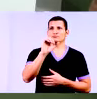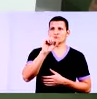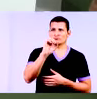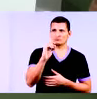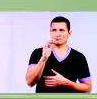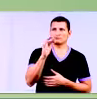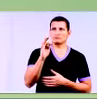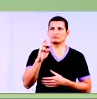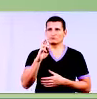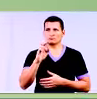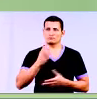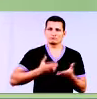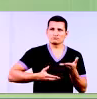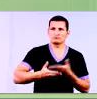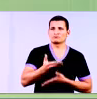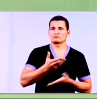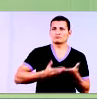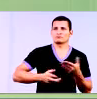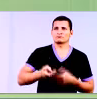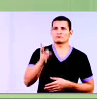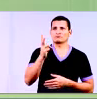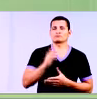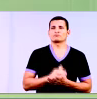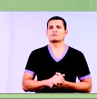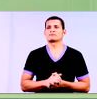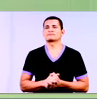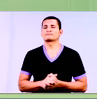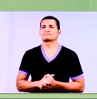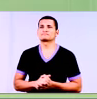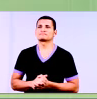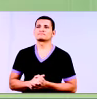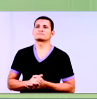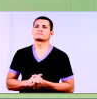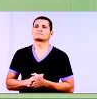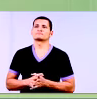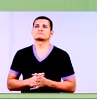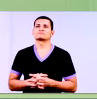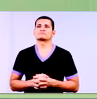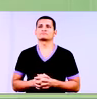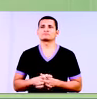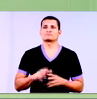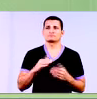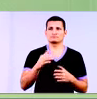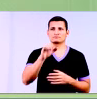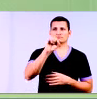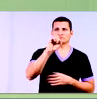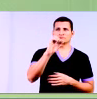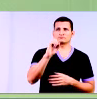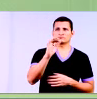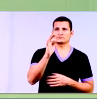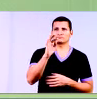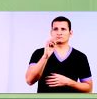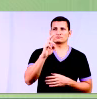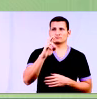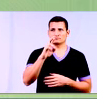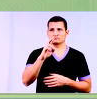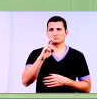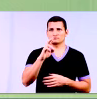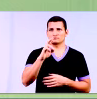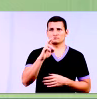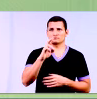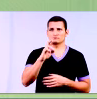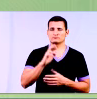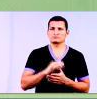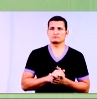comprar o equipamento, quanto na hora de fazê-lo funcionar e manutenção também. Então, o software é a parte, se aparecer alguma coisa escrita